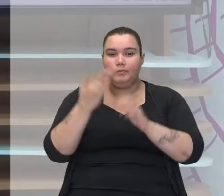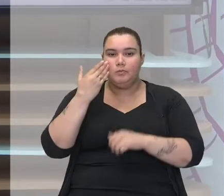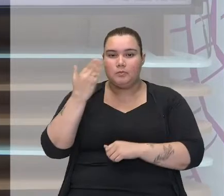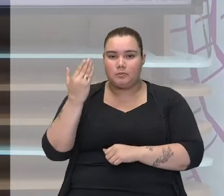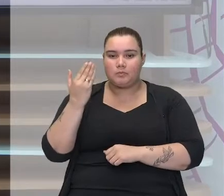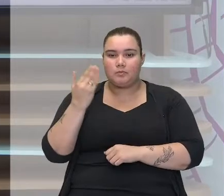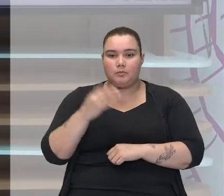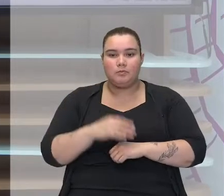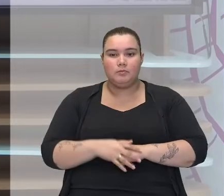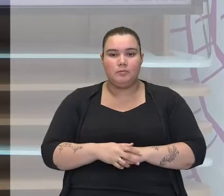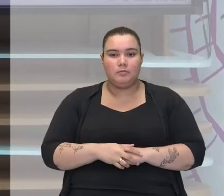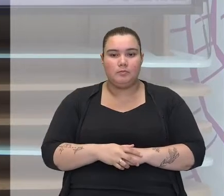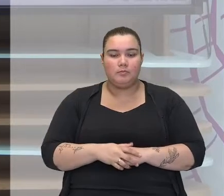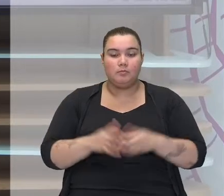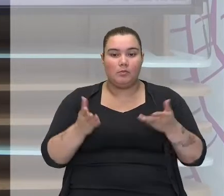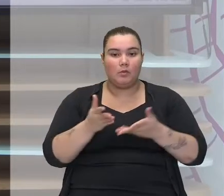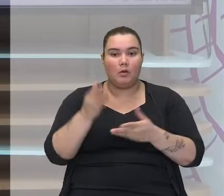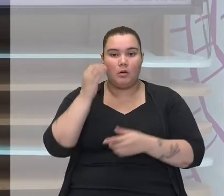Vamos ver, né,